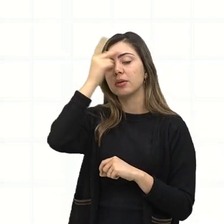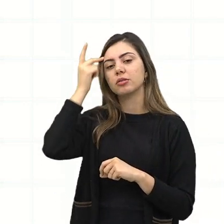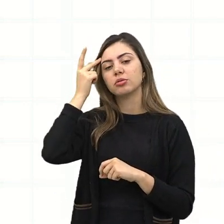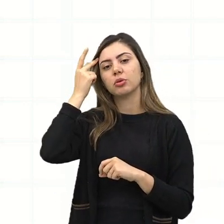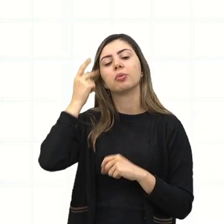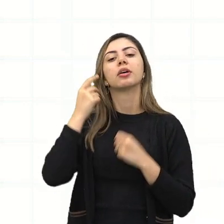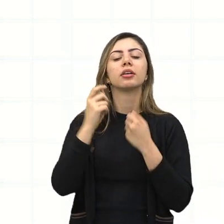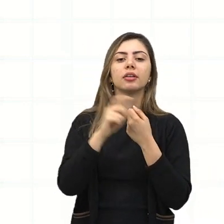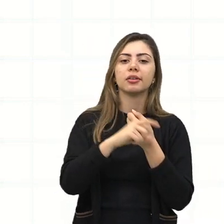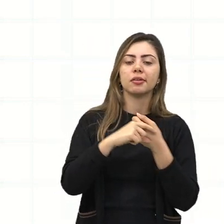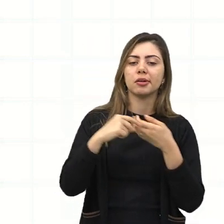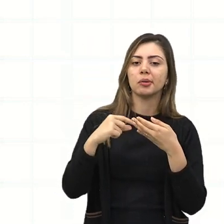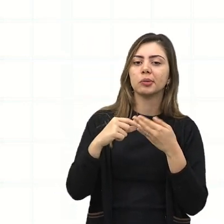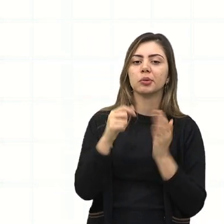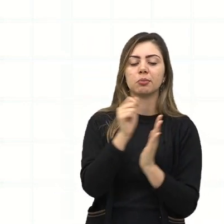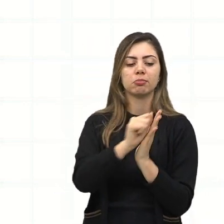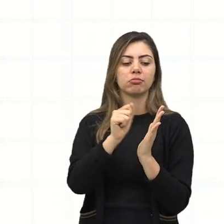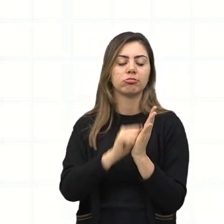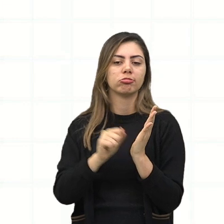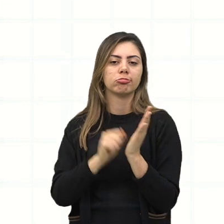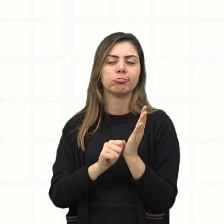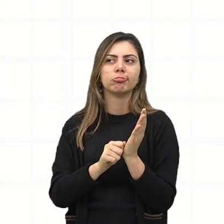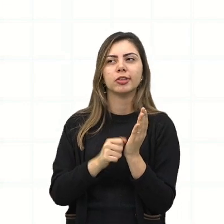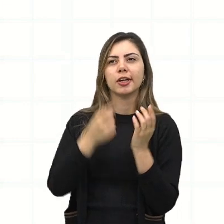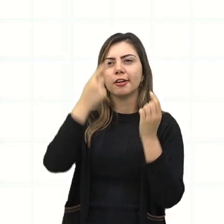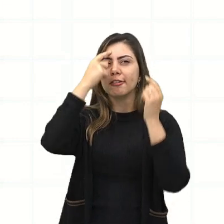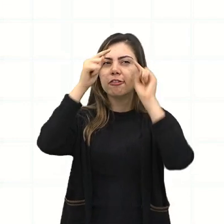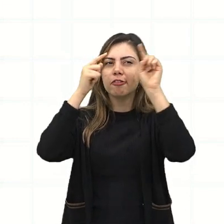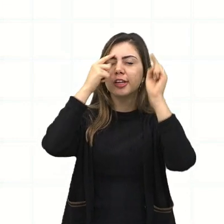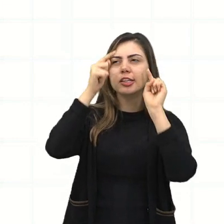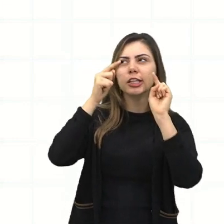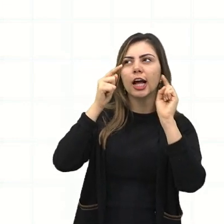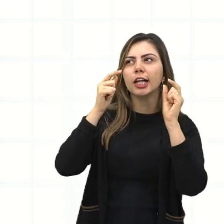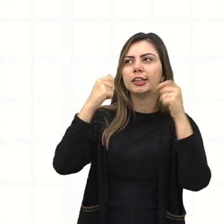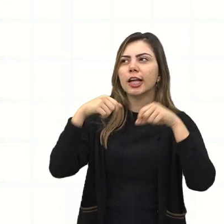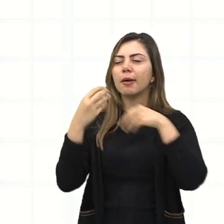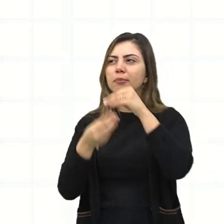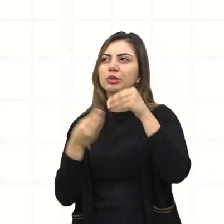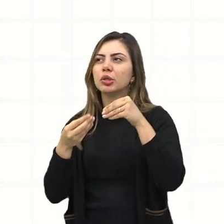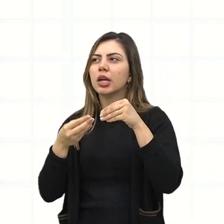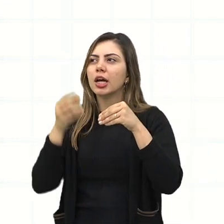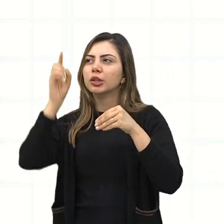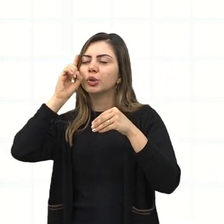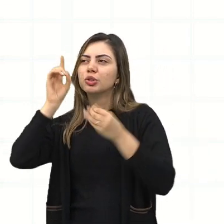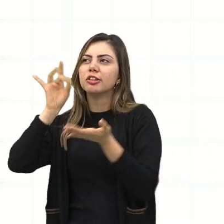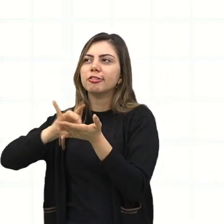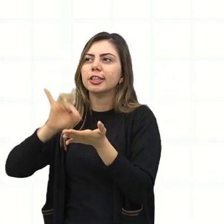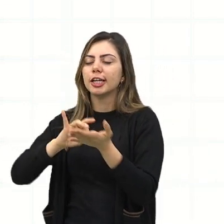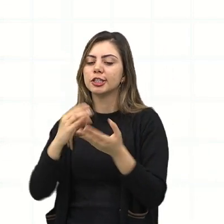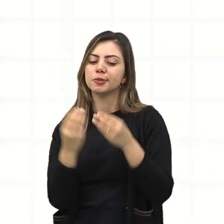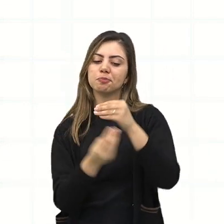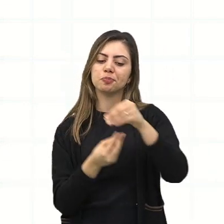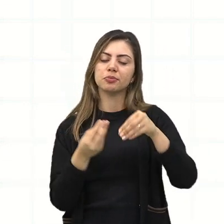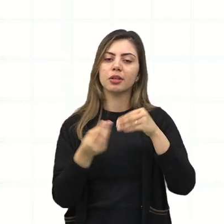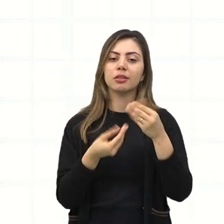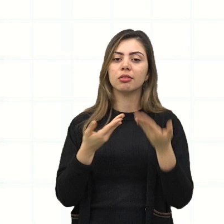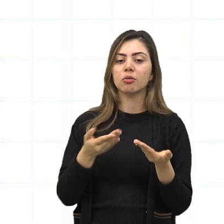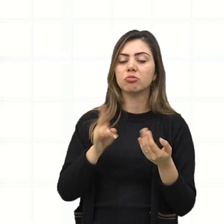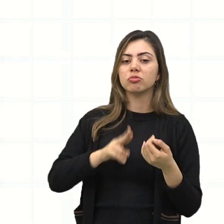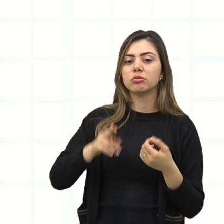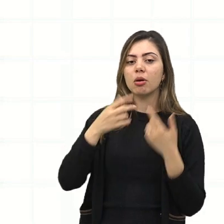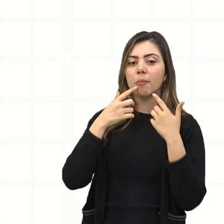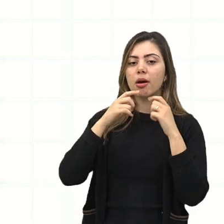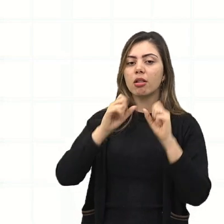para fazer uma espécie de invenção literária de alguma forma, assim, de ter estilo, de ter uma linguagem que não seja